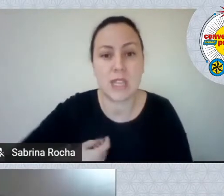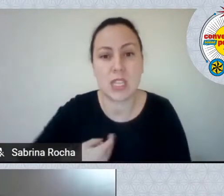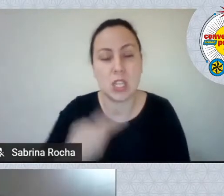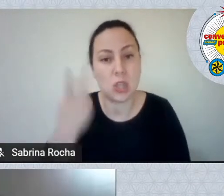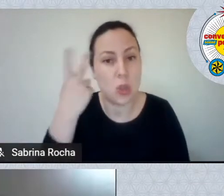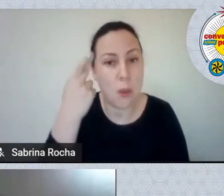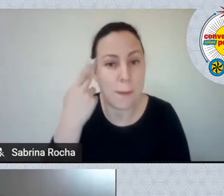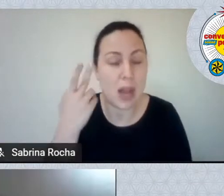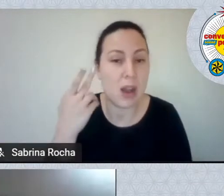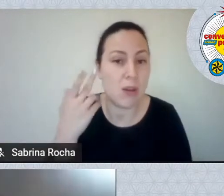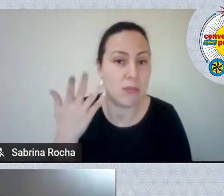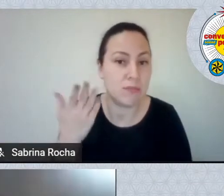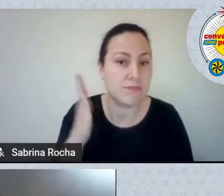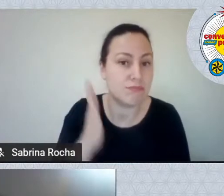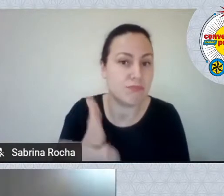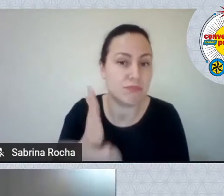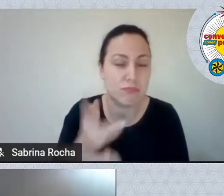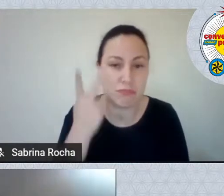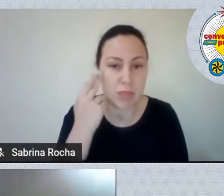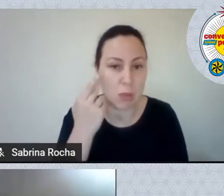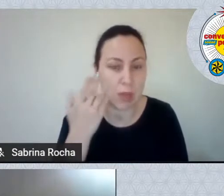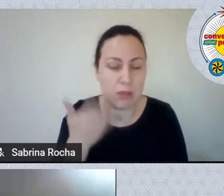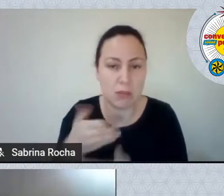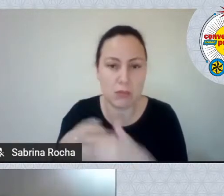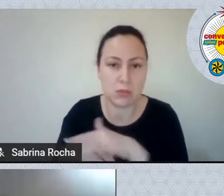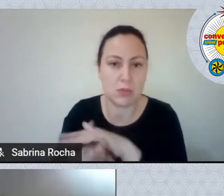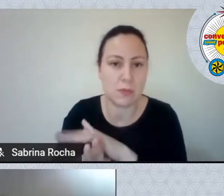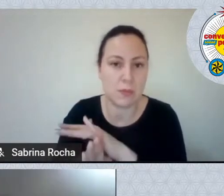facilidade, isso tem um valor de existência